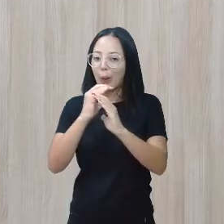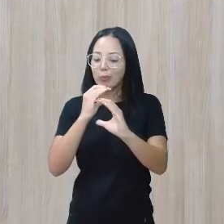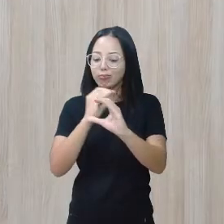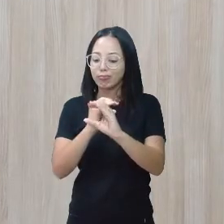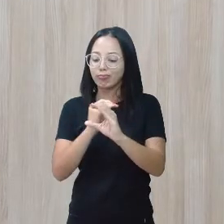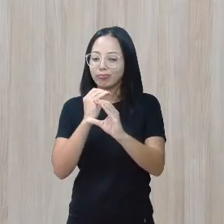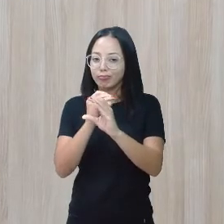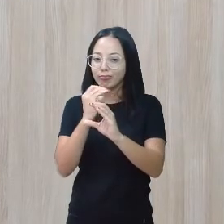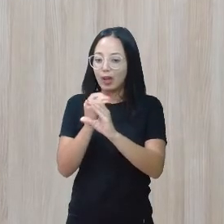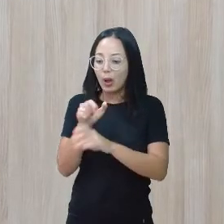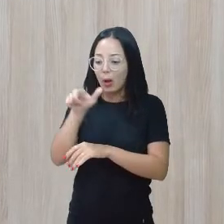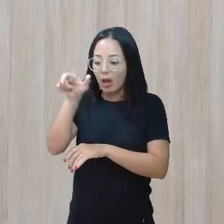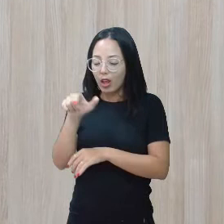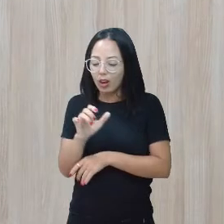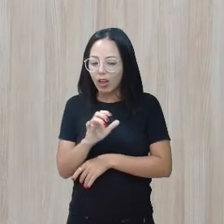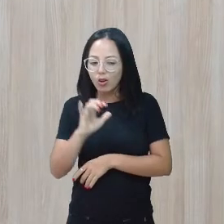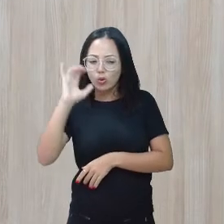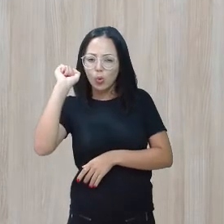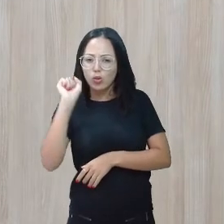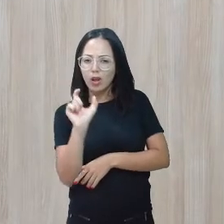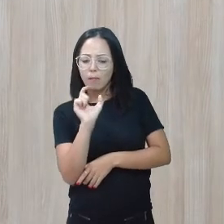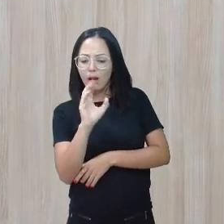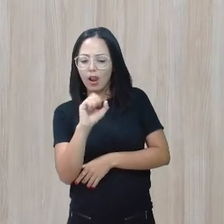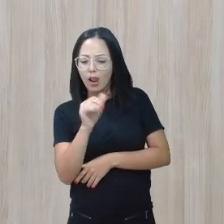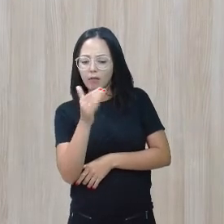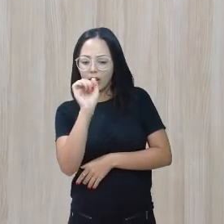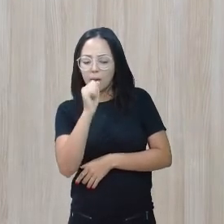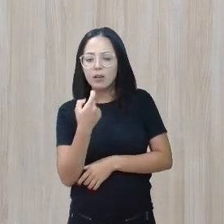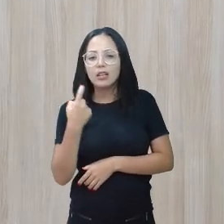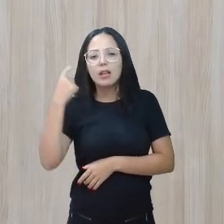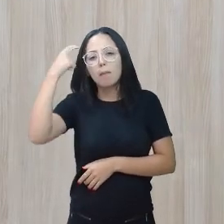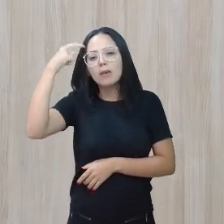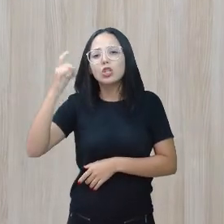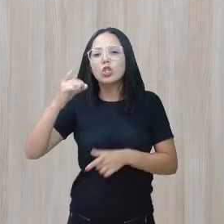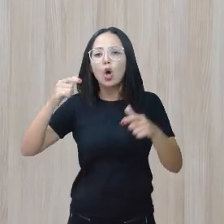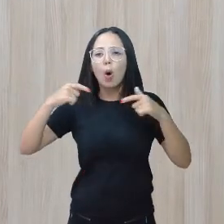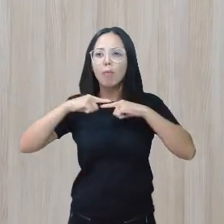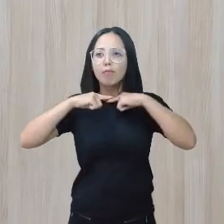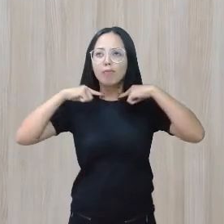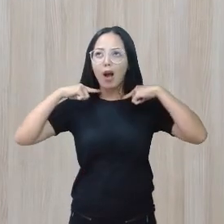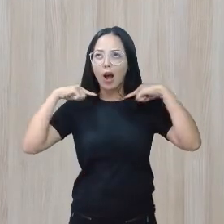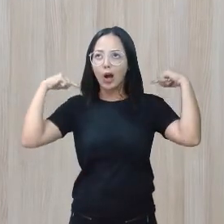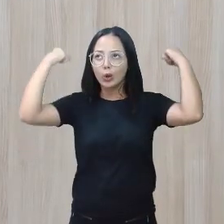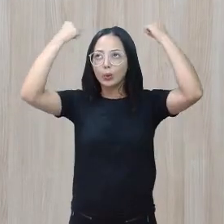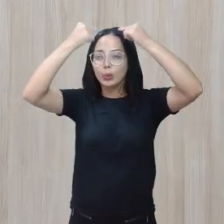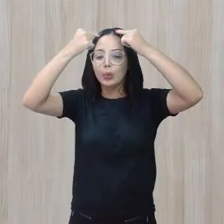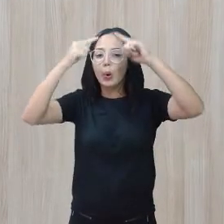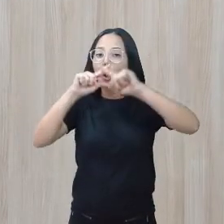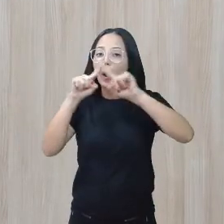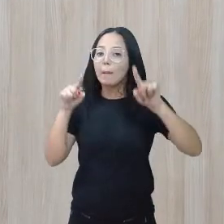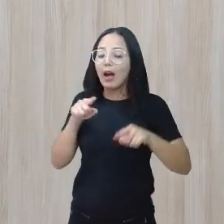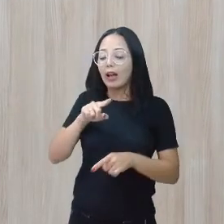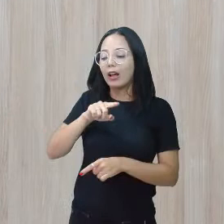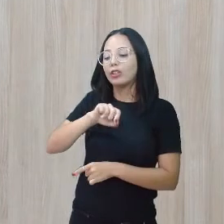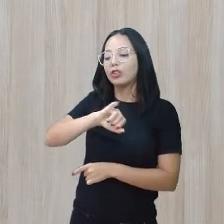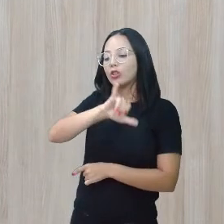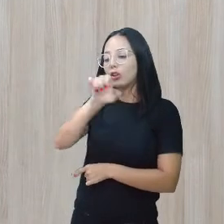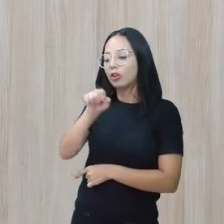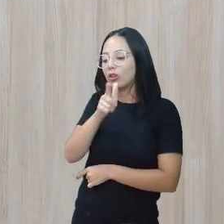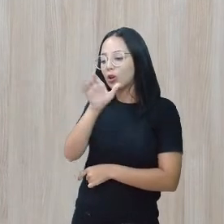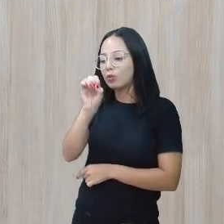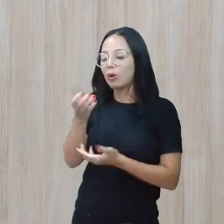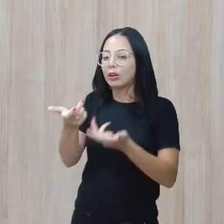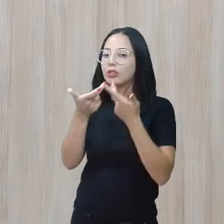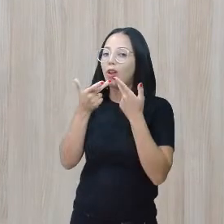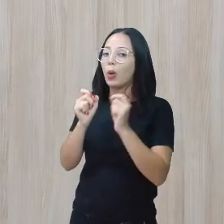o Antônio escuta a palavra cabeça e ele remete apenas à cabeça, quando na verdade João quis dizer o